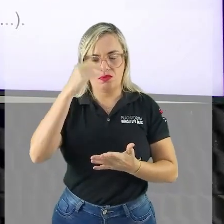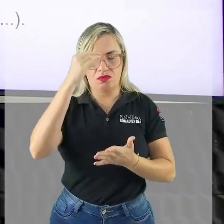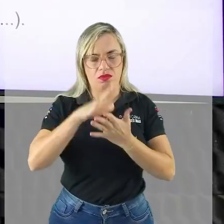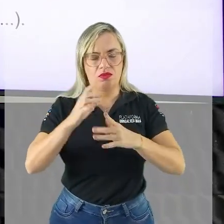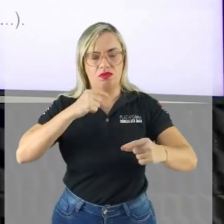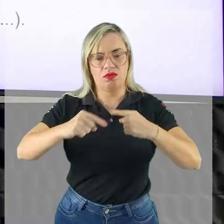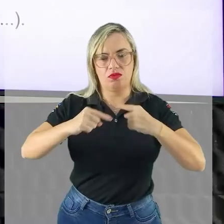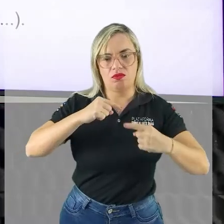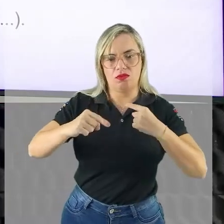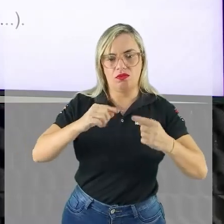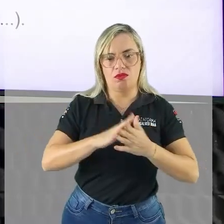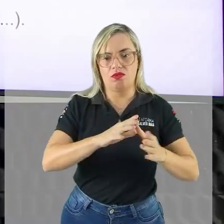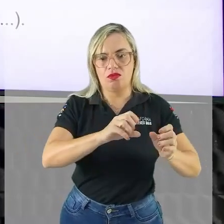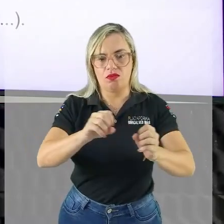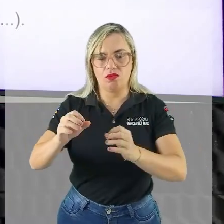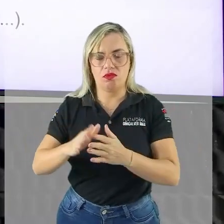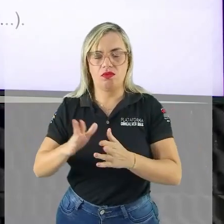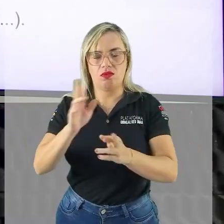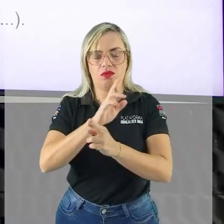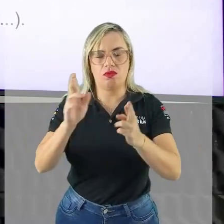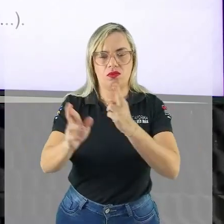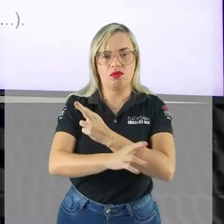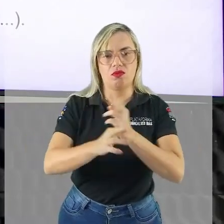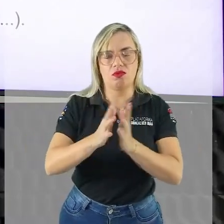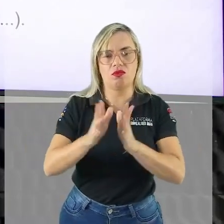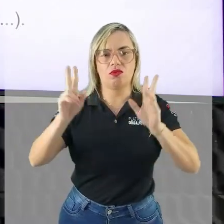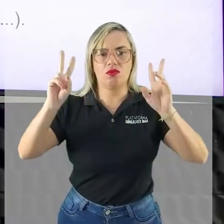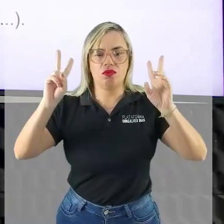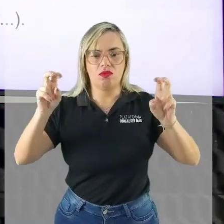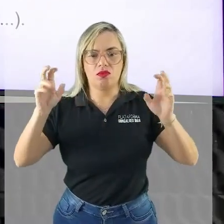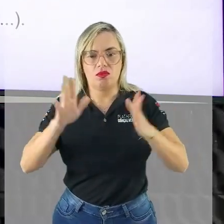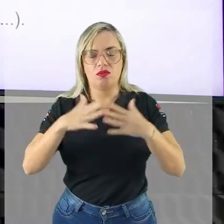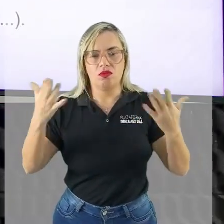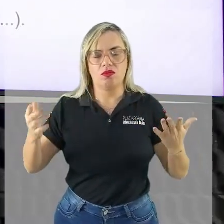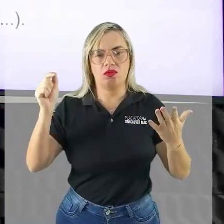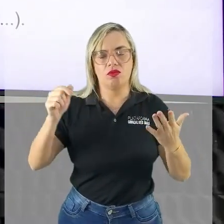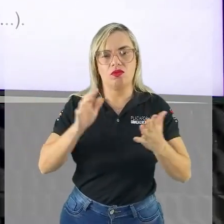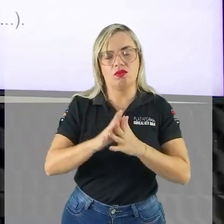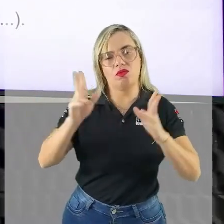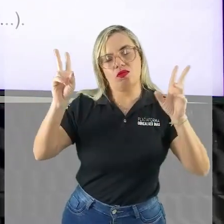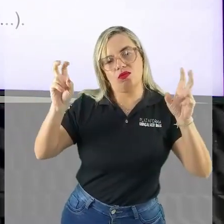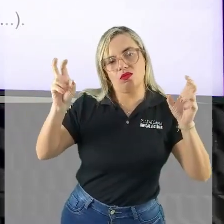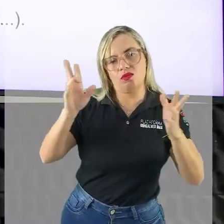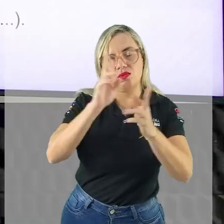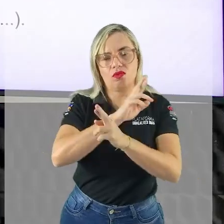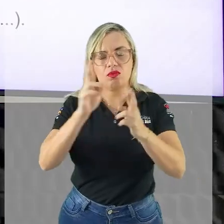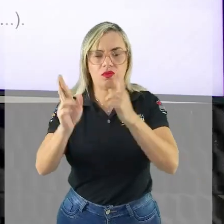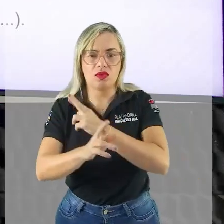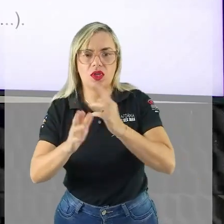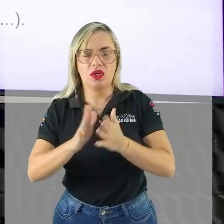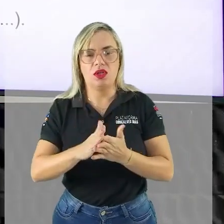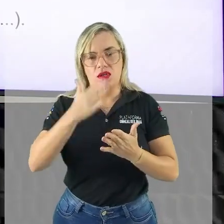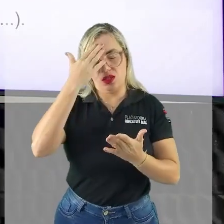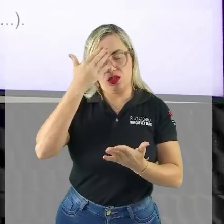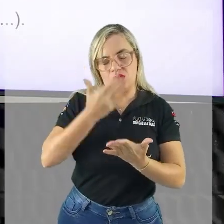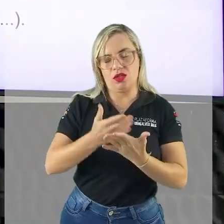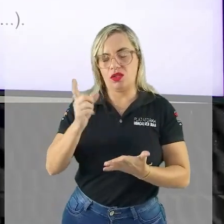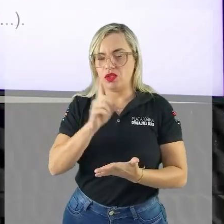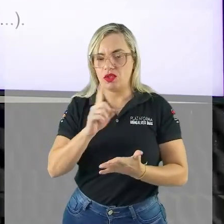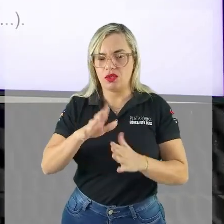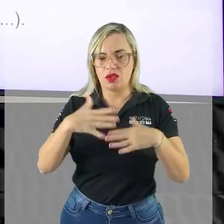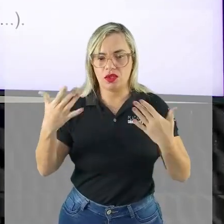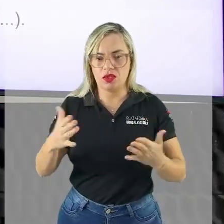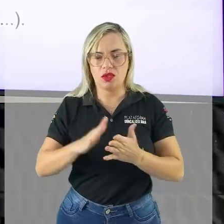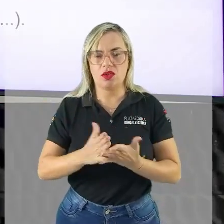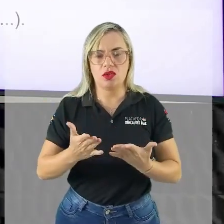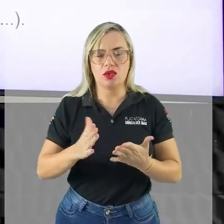de política educacional voltada ao tema abordado. Então, se o tema for algo relacionado a isso, acredito que não seja. Eu estou só